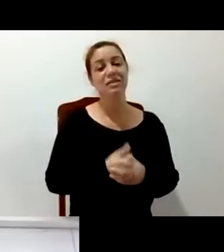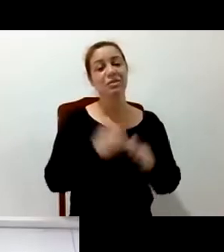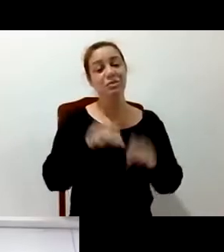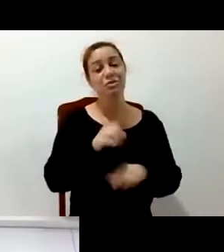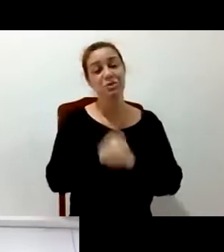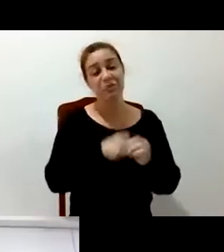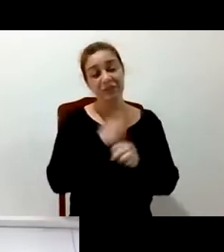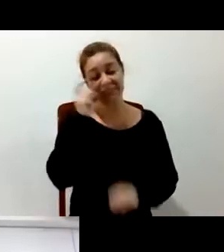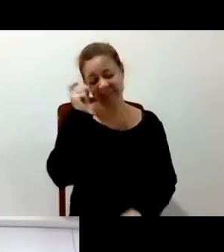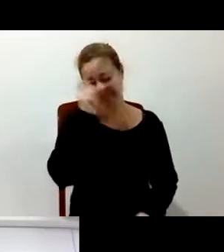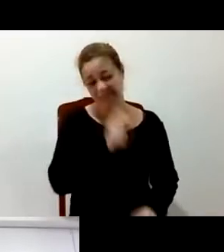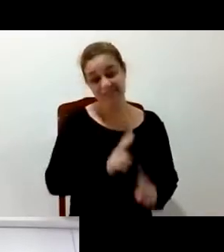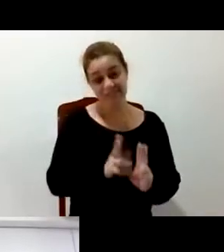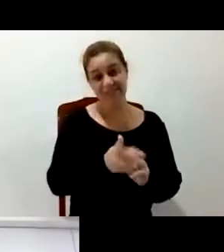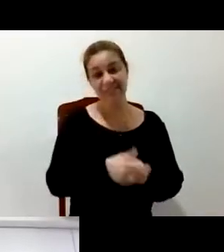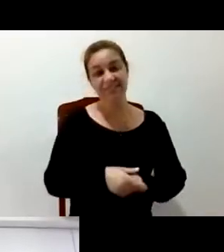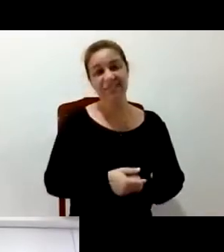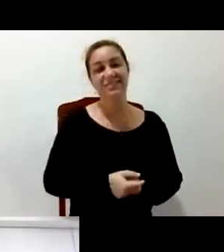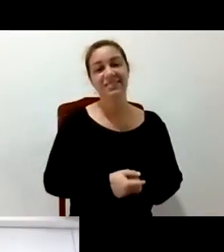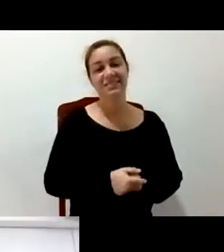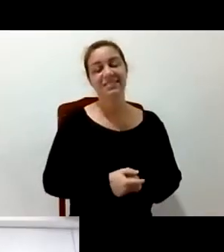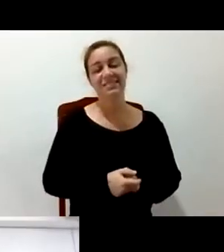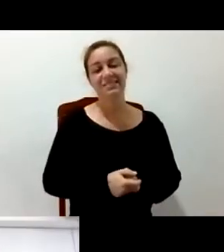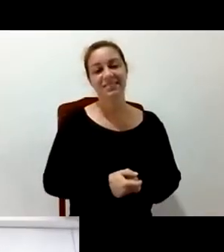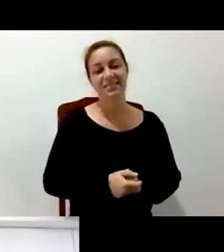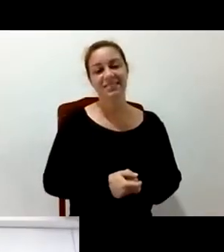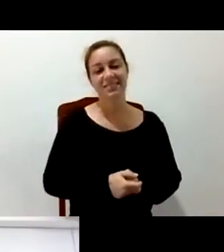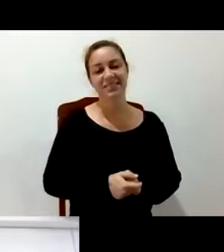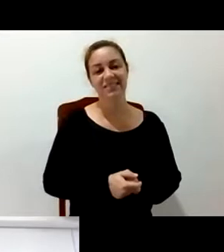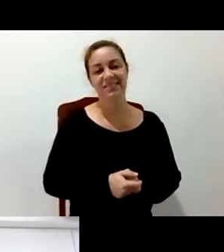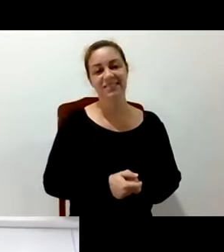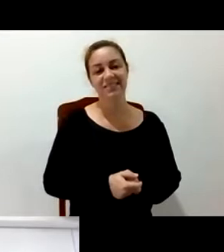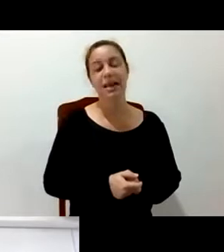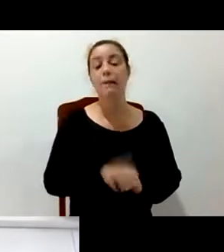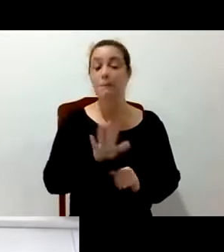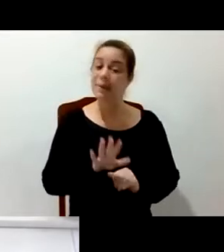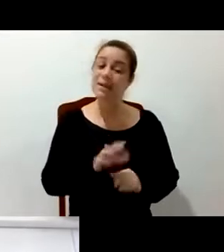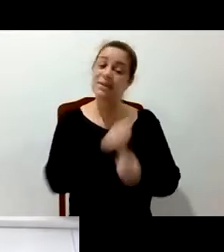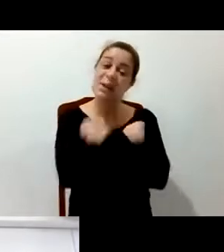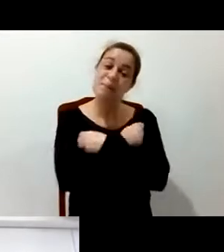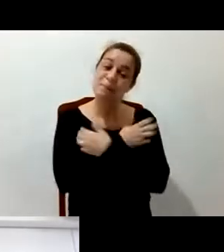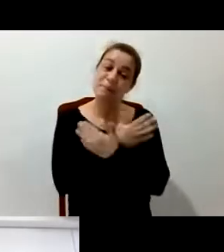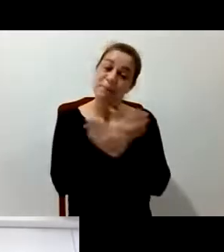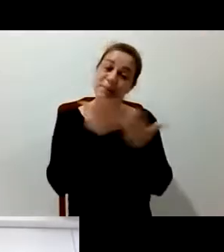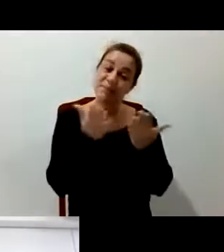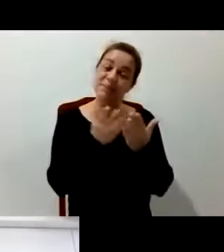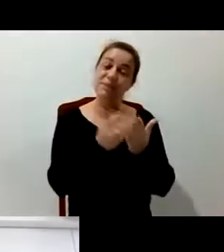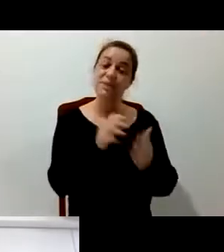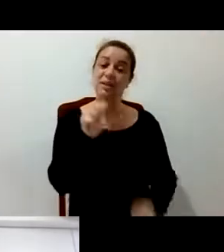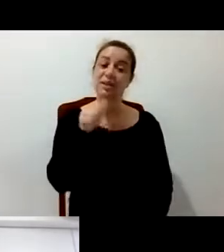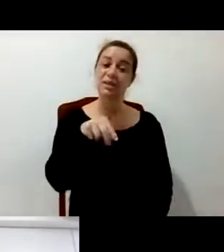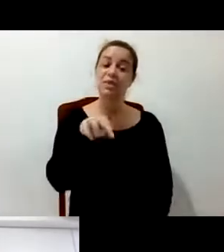pesado. Muito. Não querendo férias, né? Mas é isso, um abraço a todos. Antônio, brigadão aí